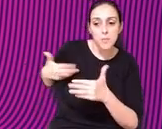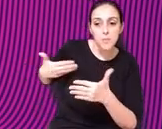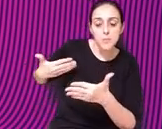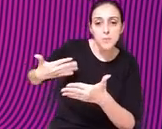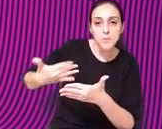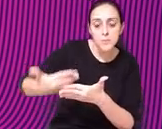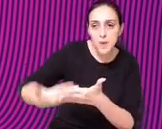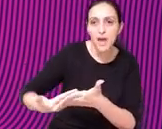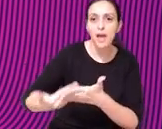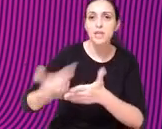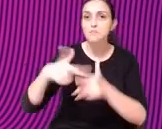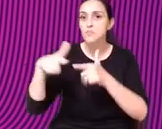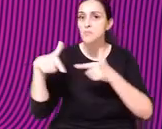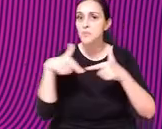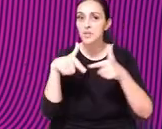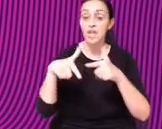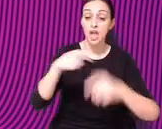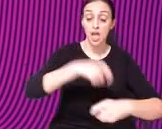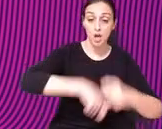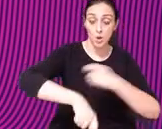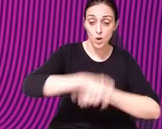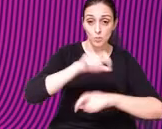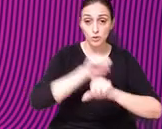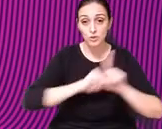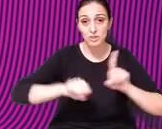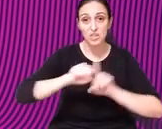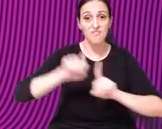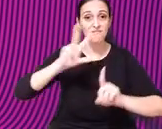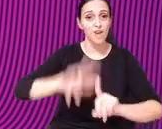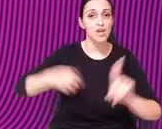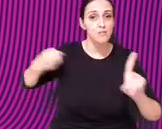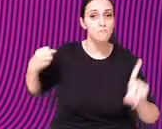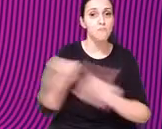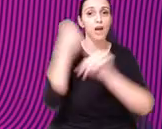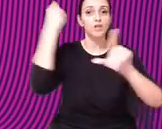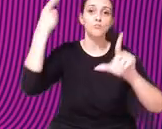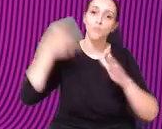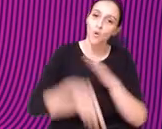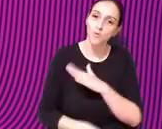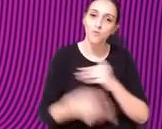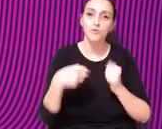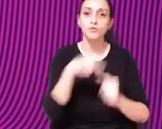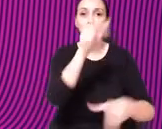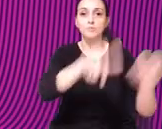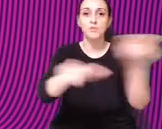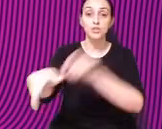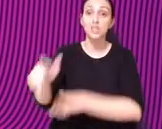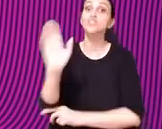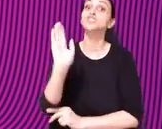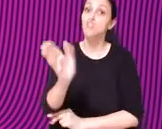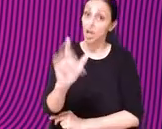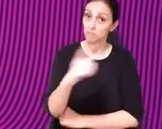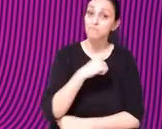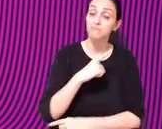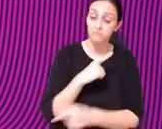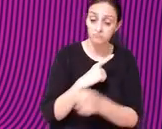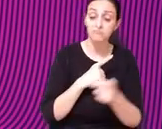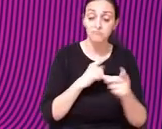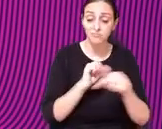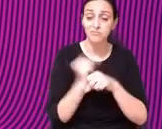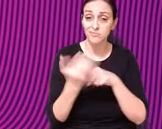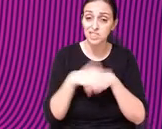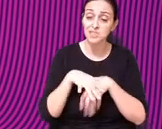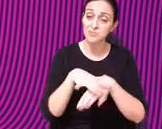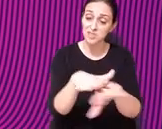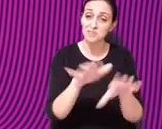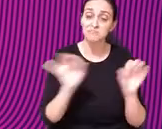e econômicos terão um impacto profundo sobre as pessoas e já estão tendo, não é, durante a pandemia.